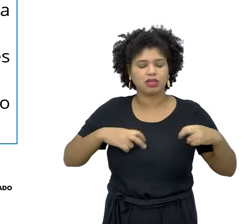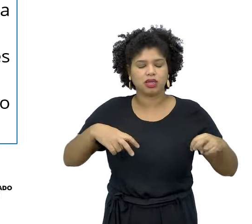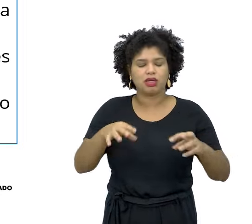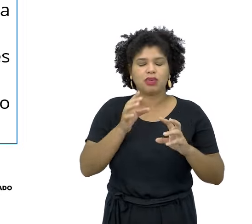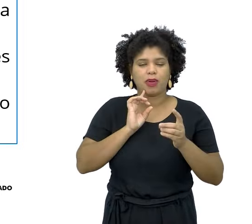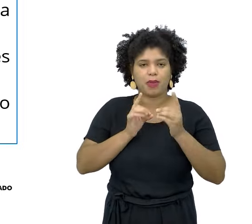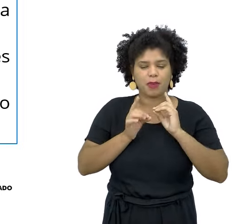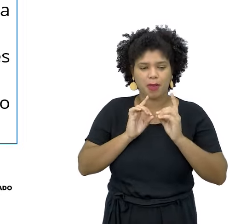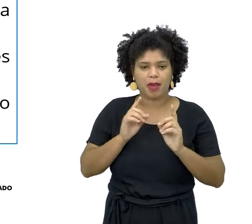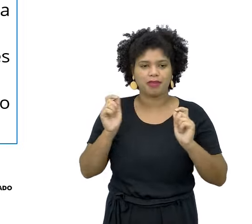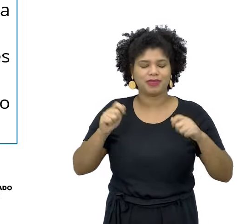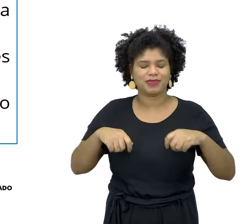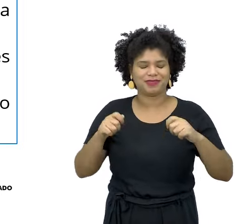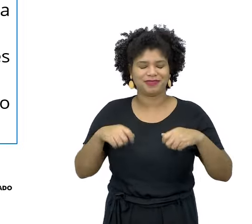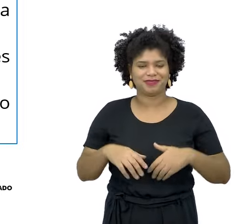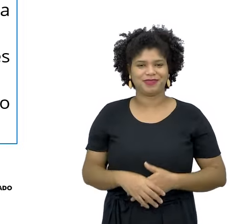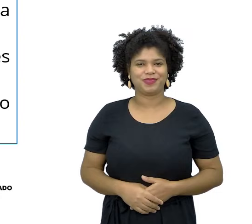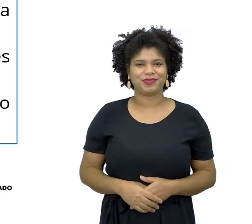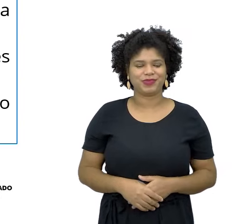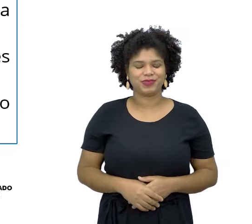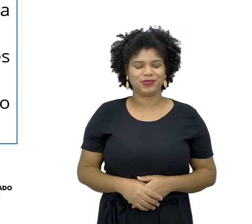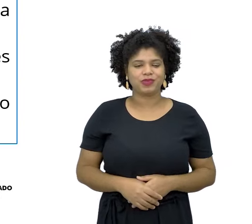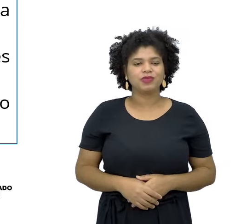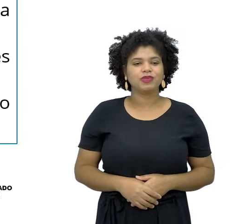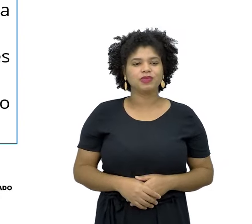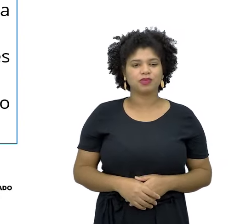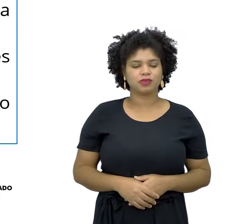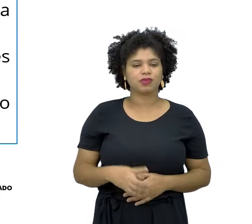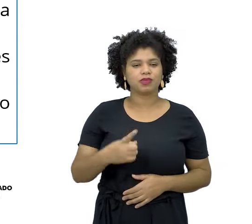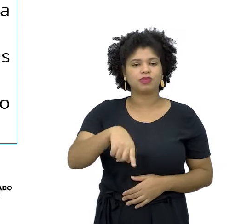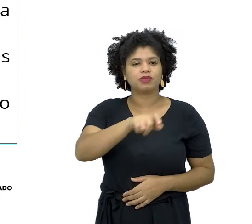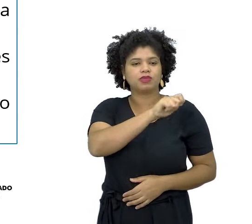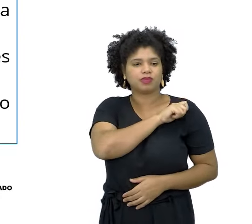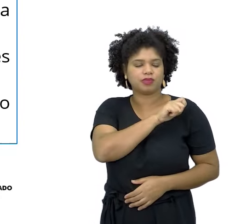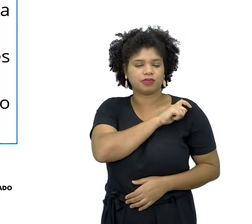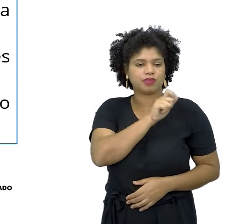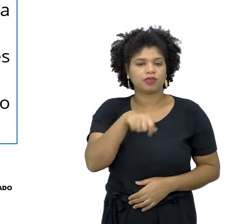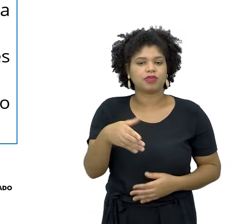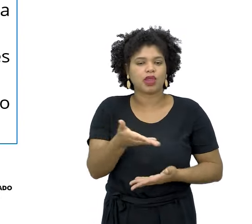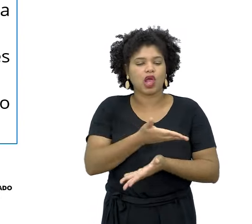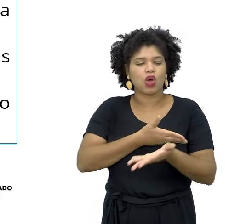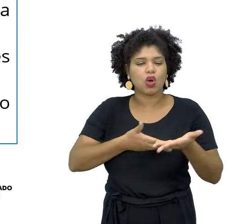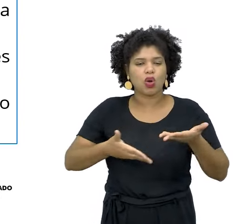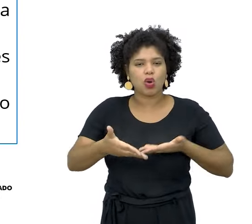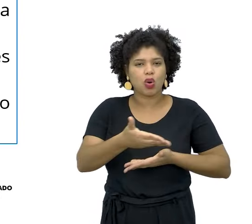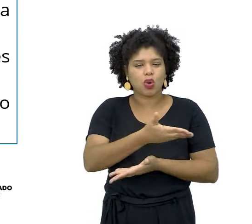de problemas, ele oportuniza isso, que os estudantes compartilhem